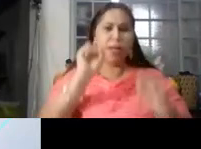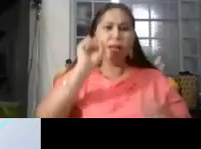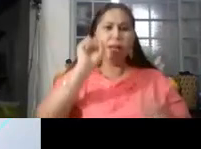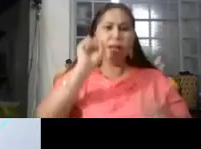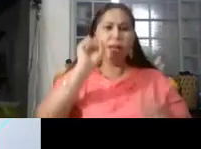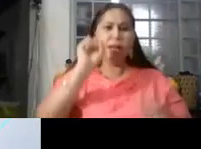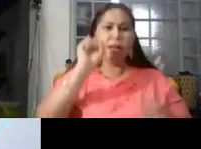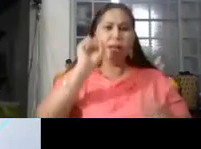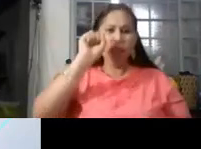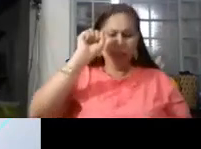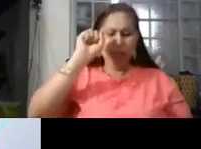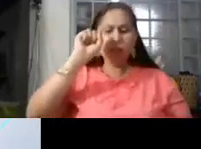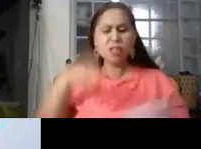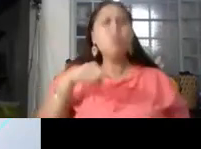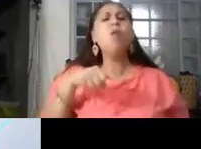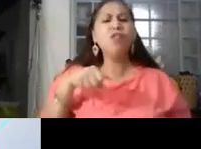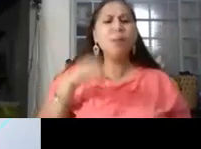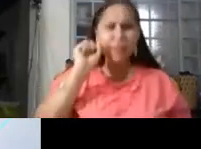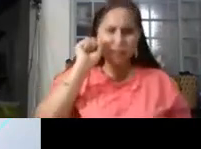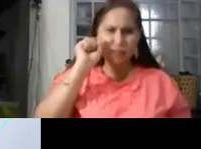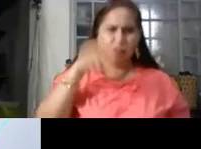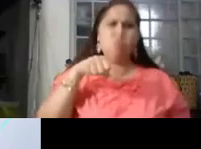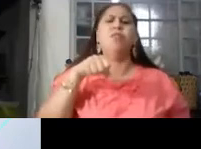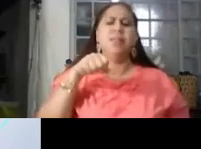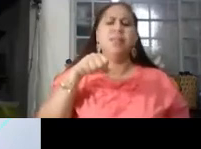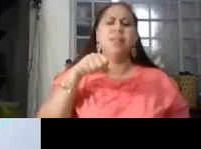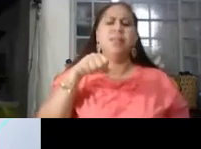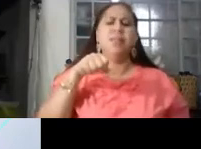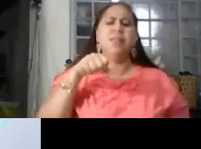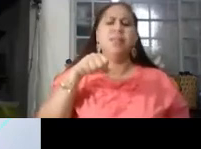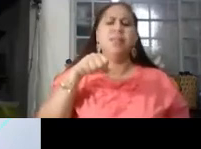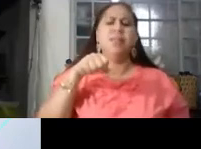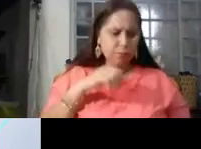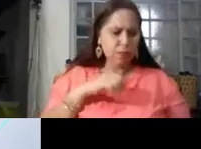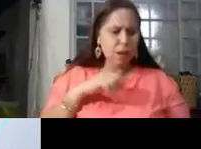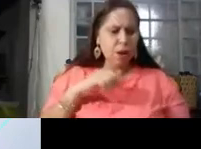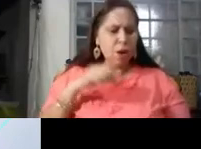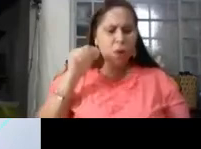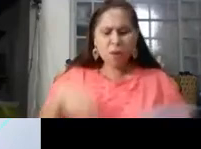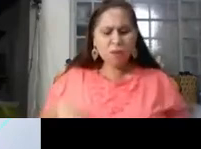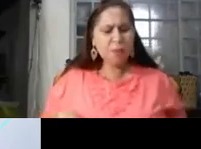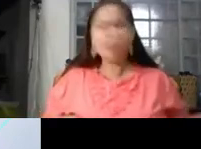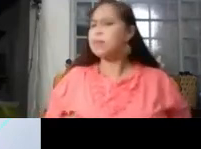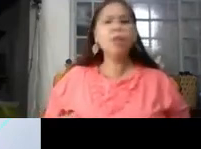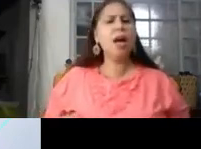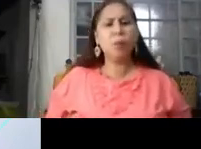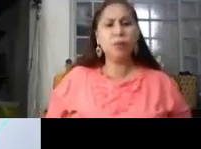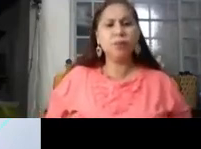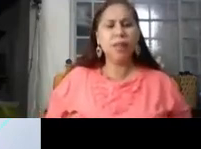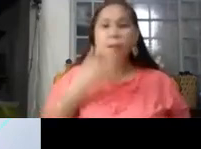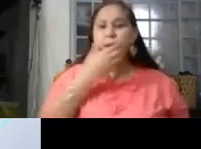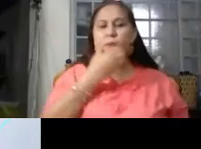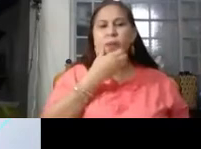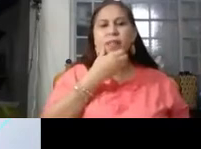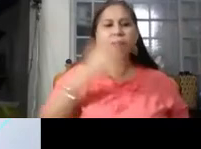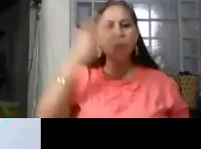porque ele gosta de uma confirmação. Confirmação sim, ou a confirmação não, né?